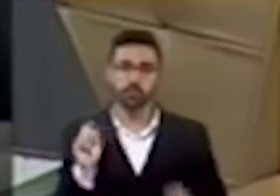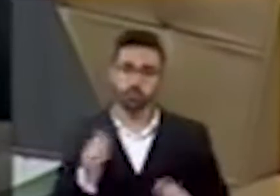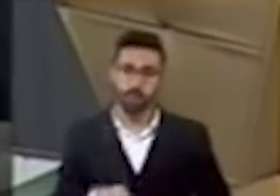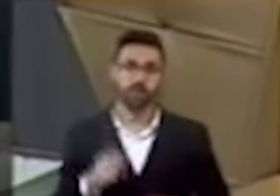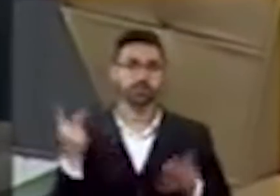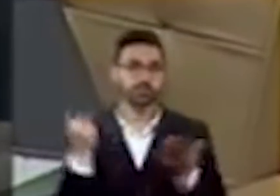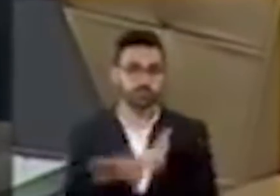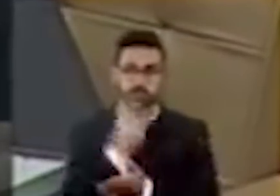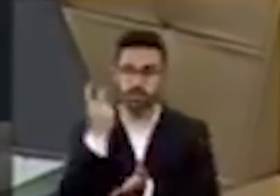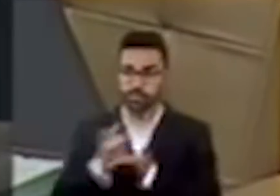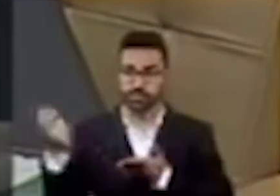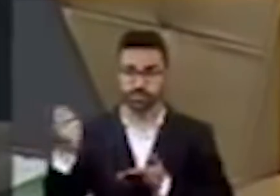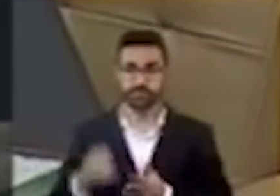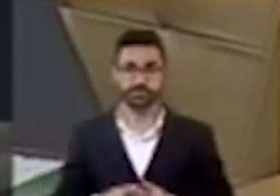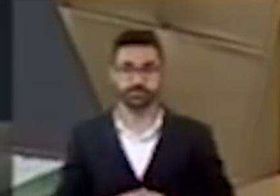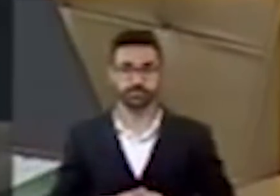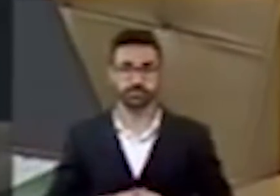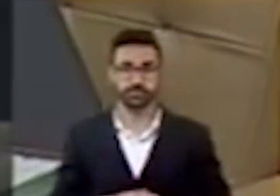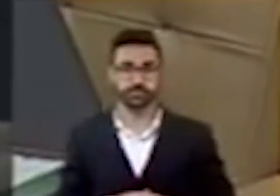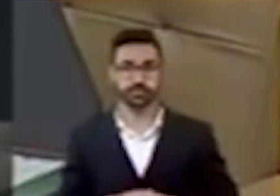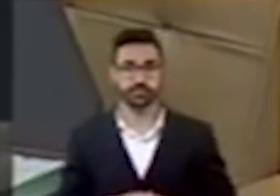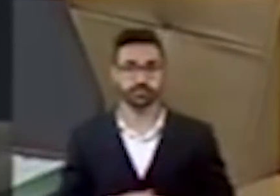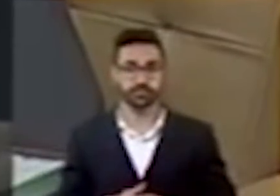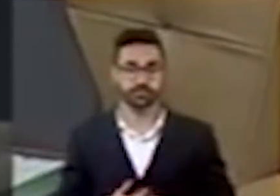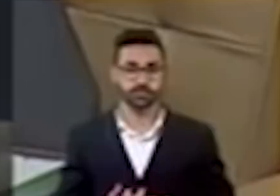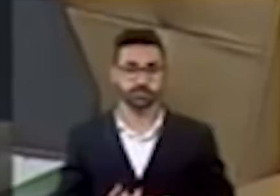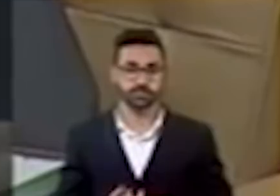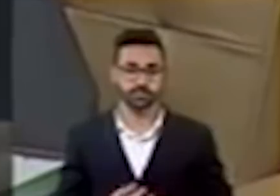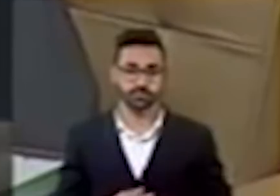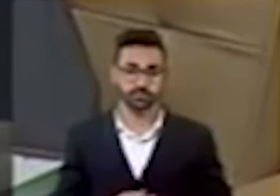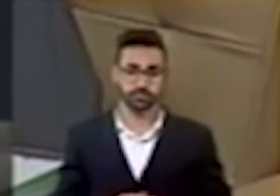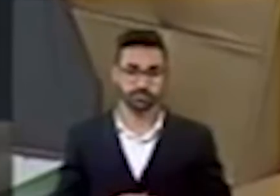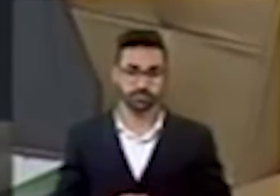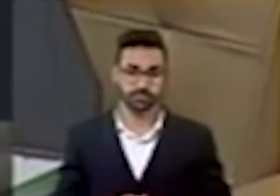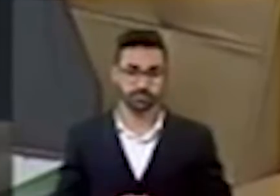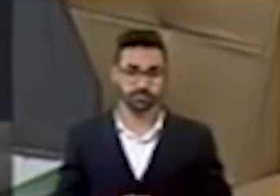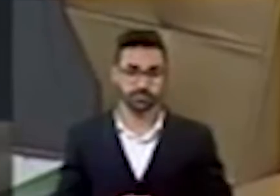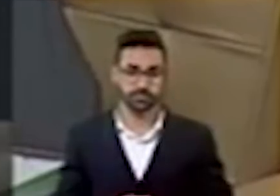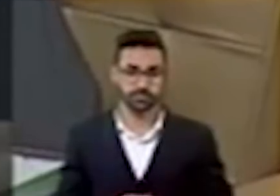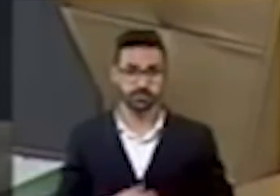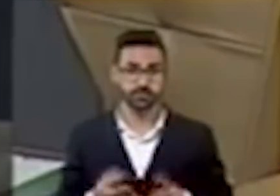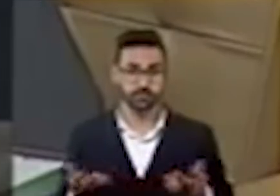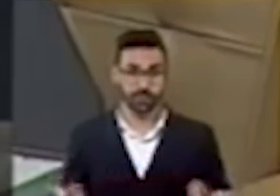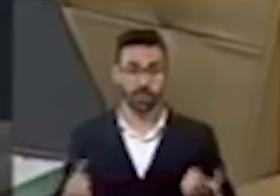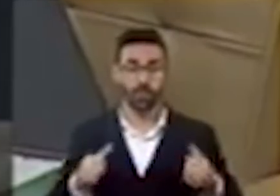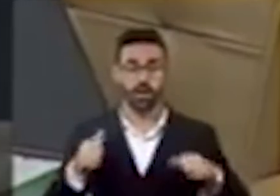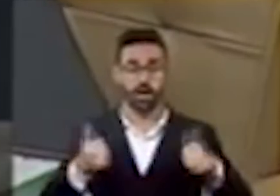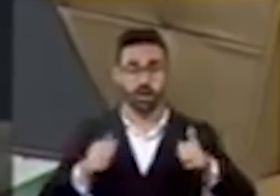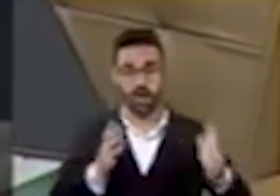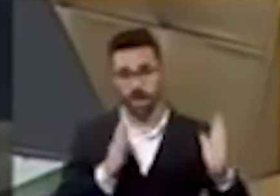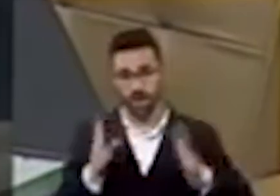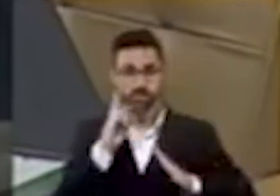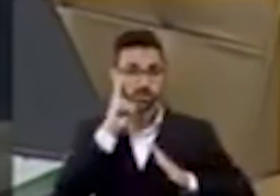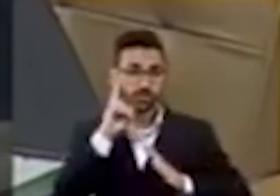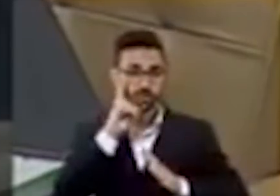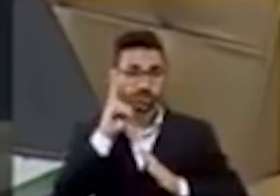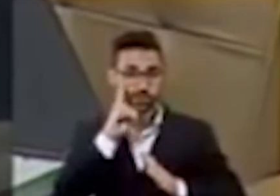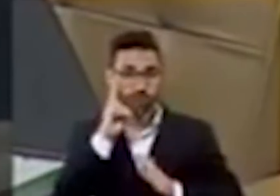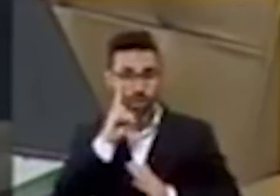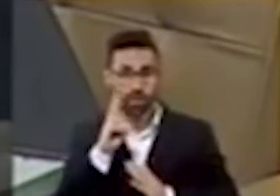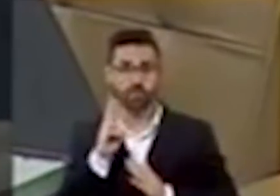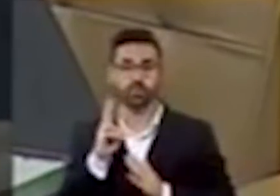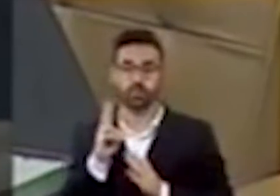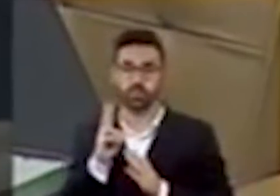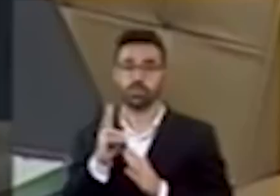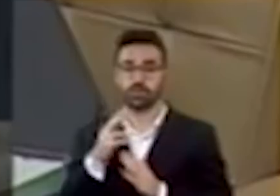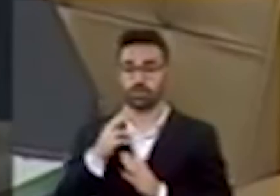impeachment. Verifica-se, digo eu, da análise histórica constitucional do Instituto do Indulto